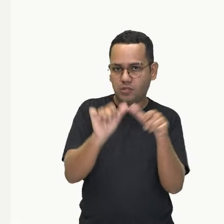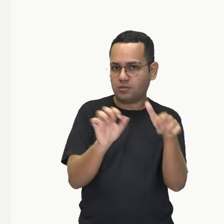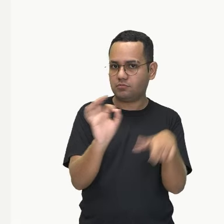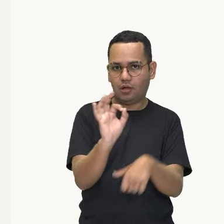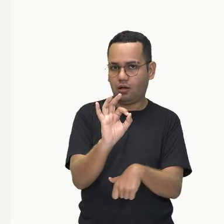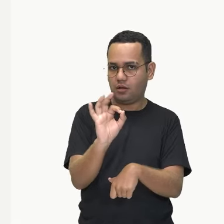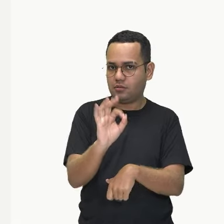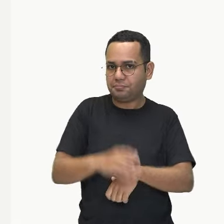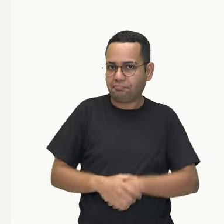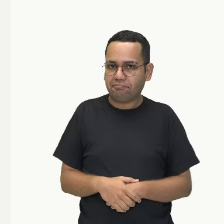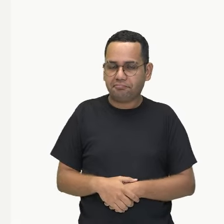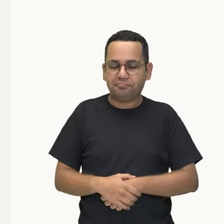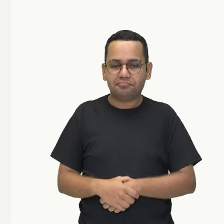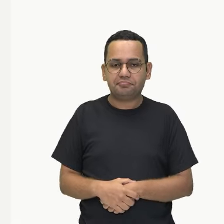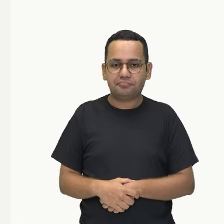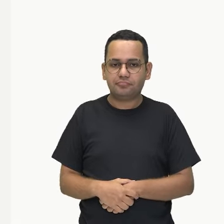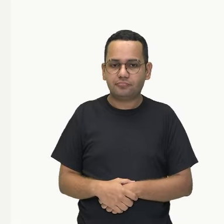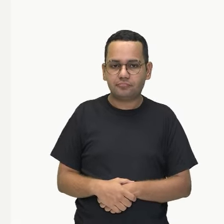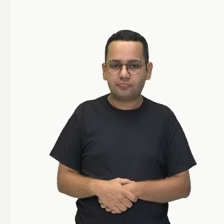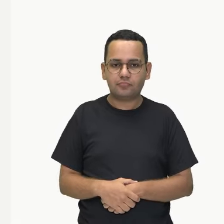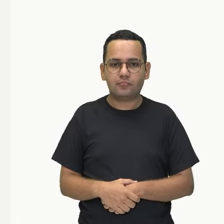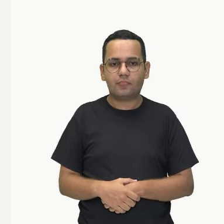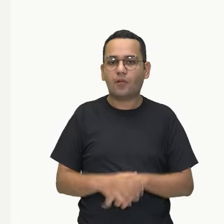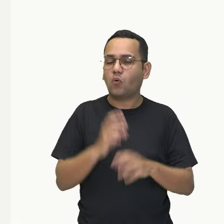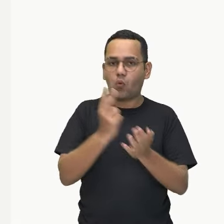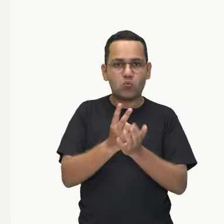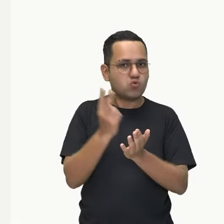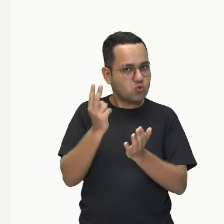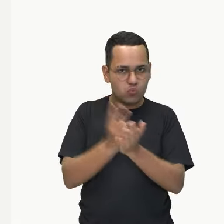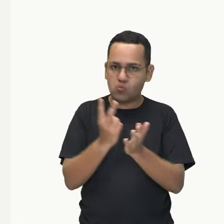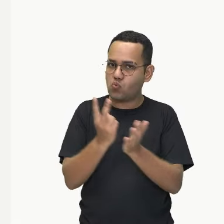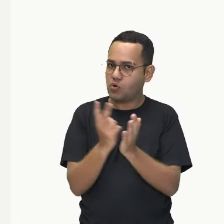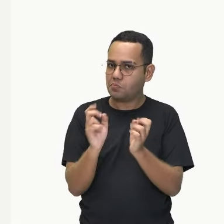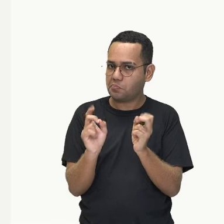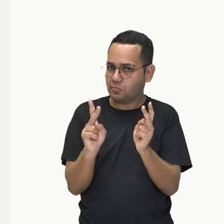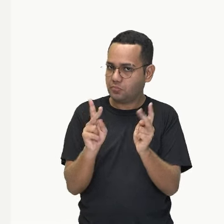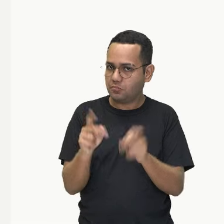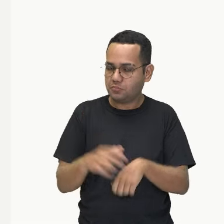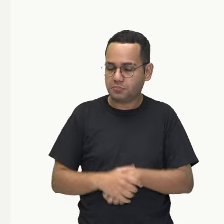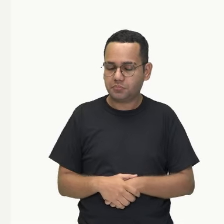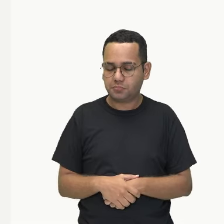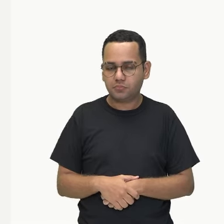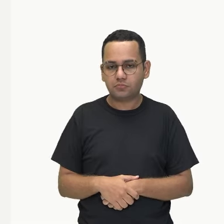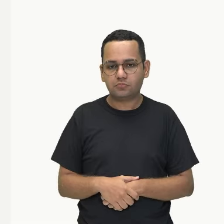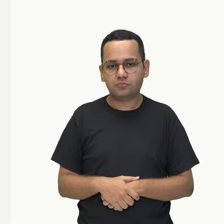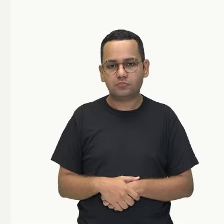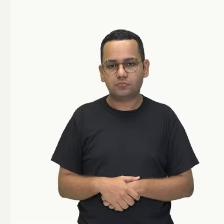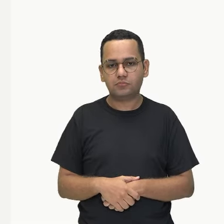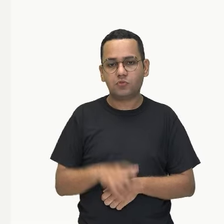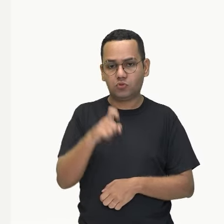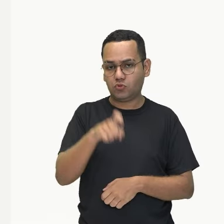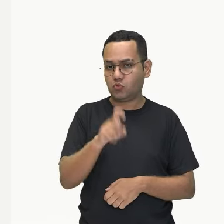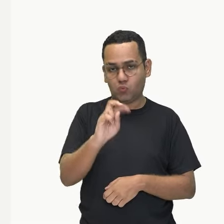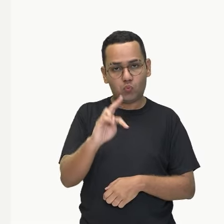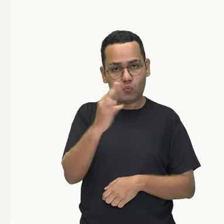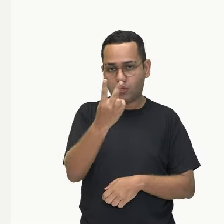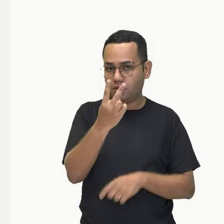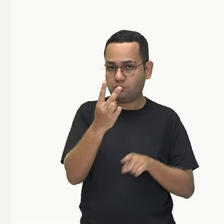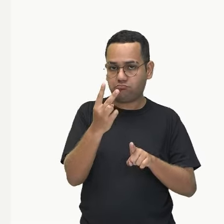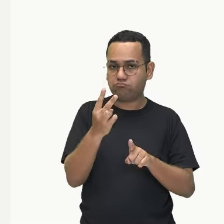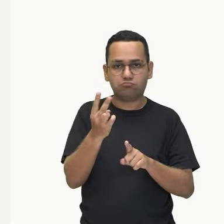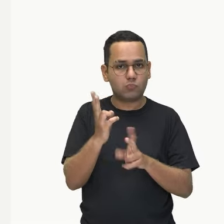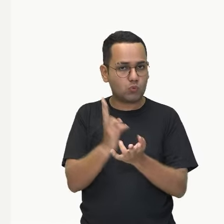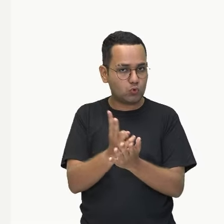Não vamos alterá-la. Vamos deixar exatamente como ela está aí. Se é x ao quadrado, ela vai continuar sendo x ao